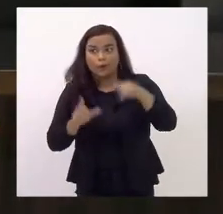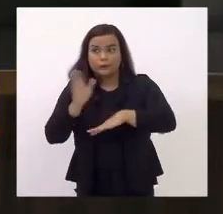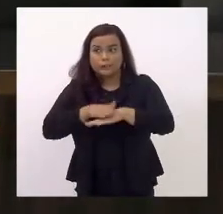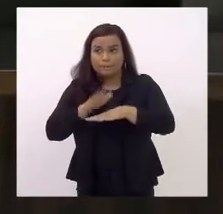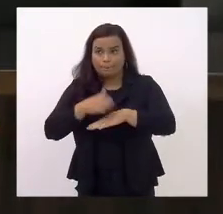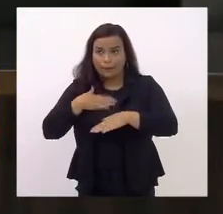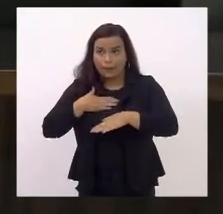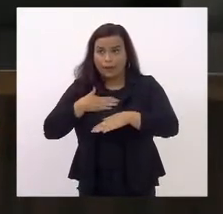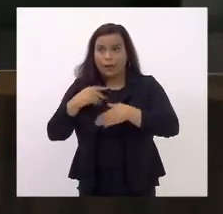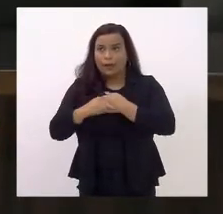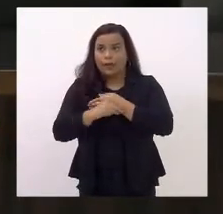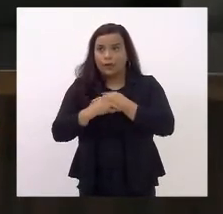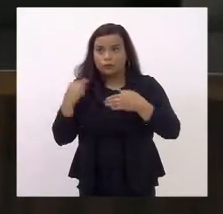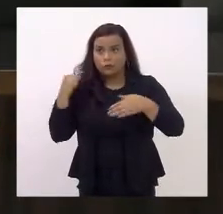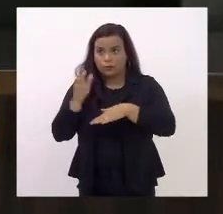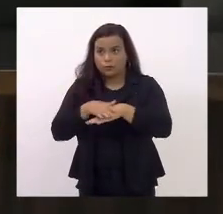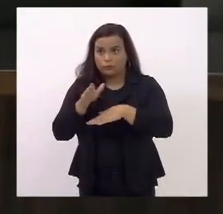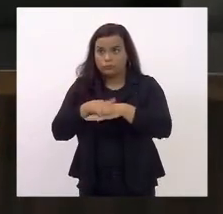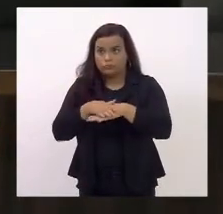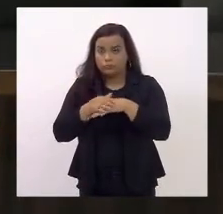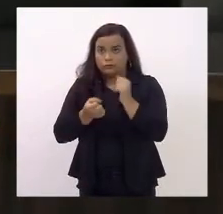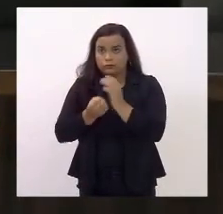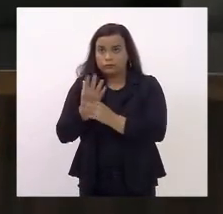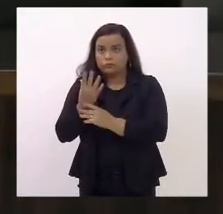autoria, e que